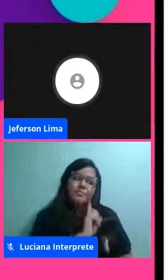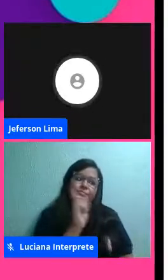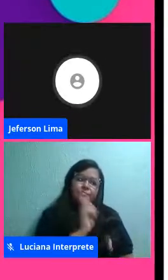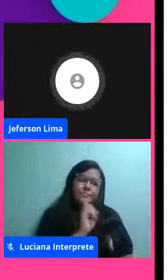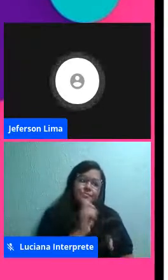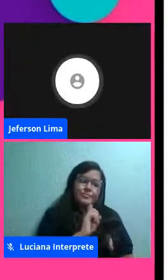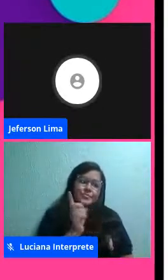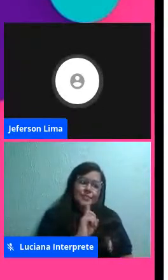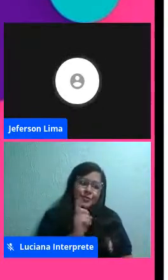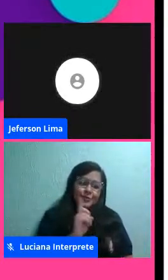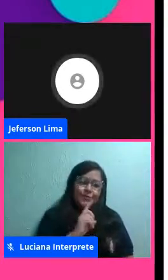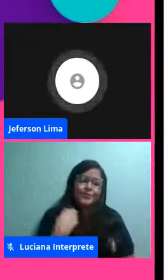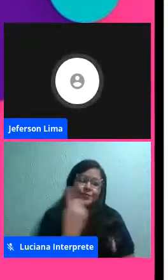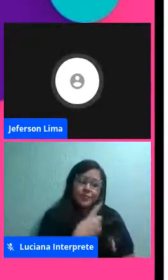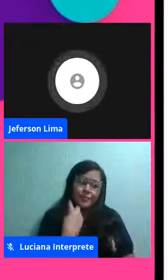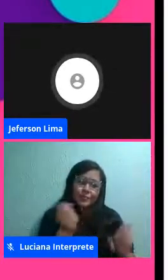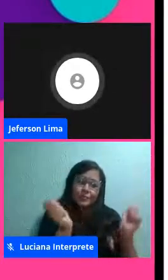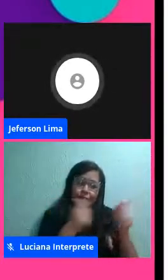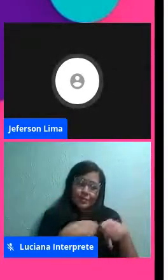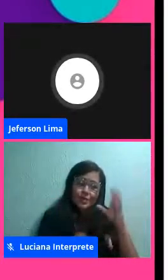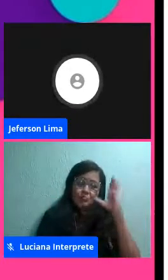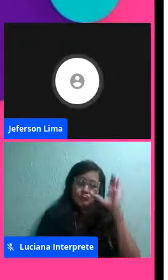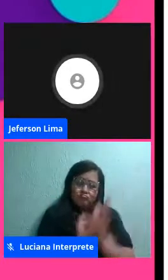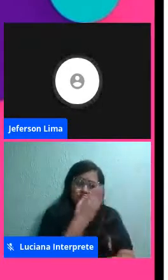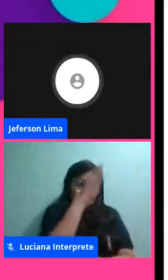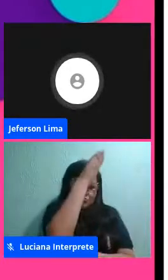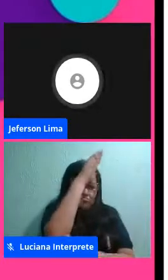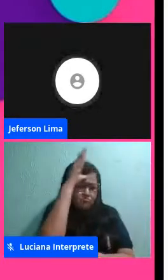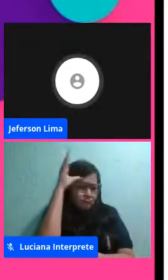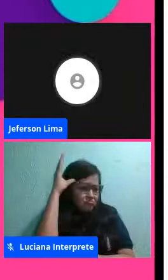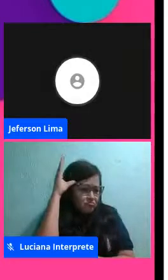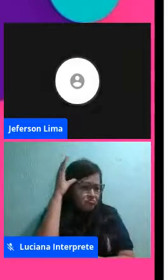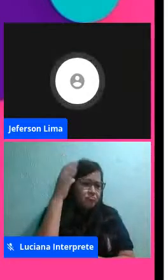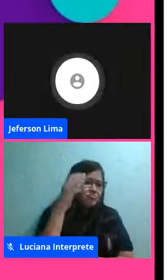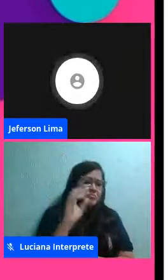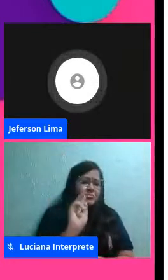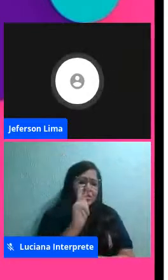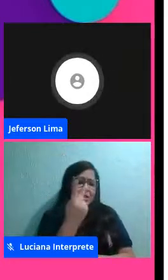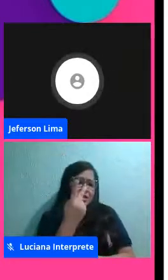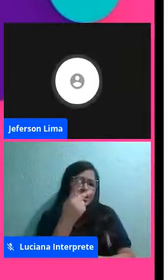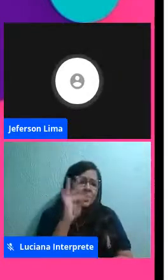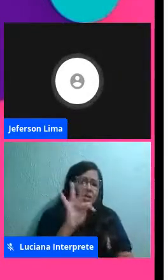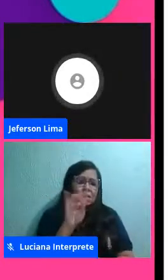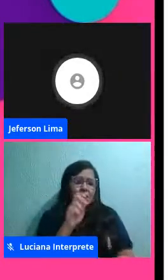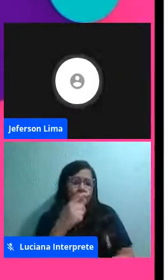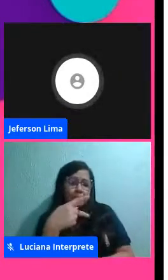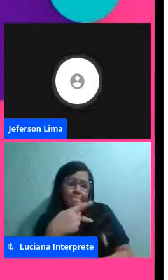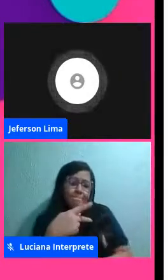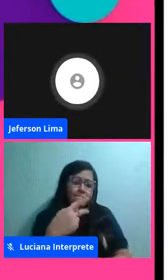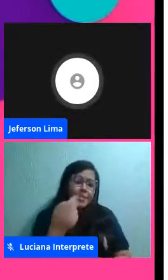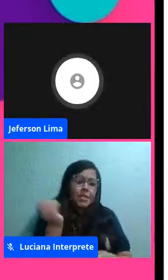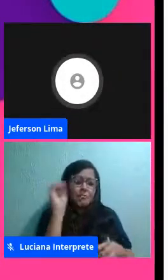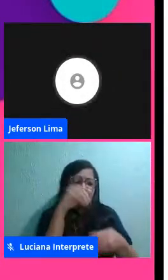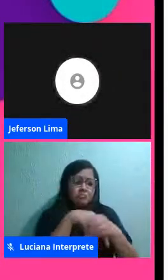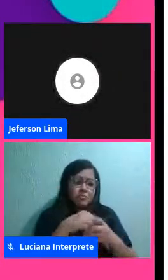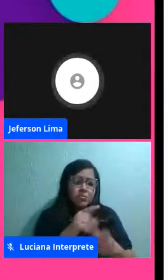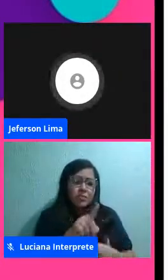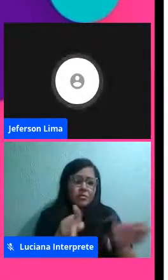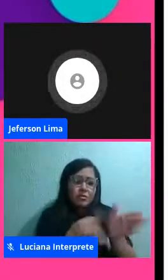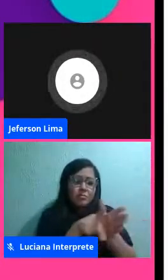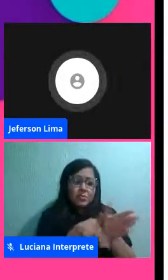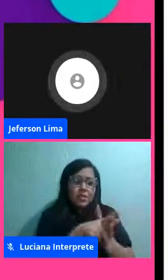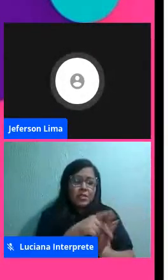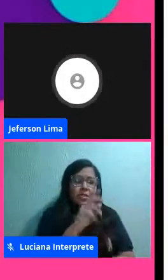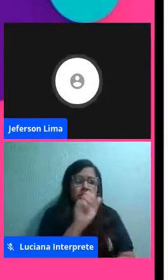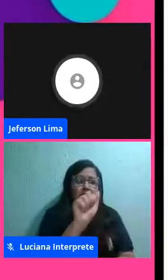um cliente HTTP lá dentro dele, a gente era capaz de fazer cliente HTTP dentro do Arduino, que tinha um recurso muito mais limitado,